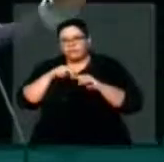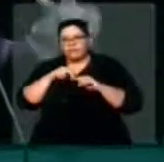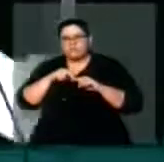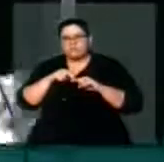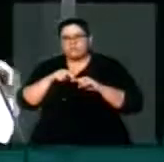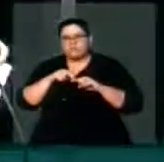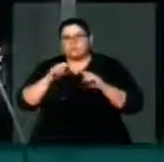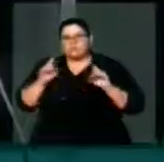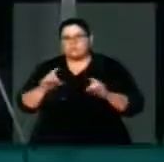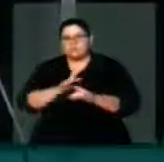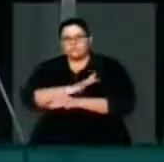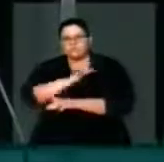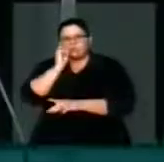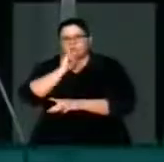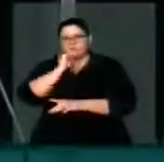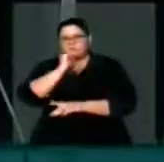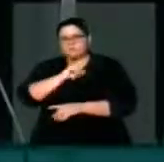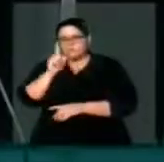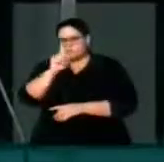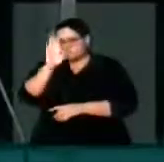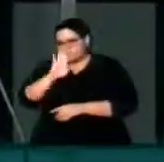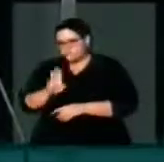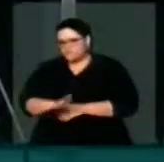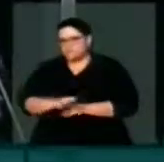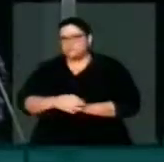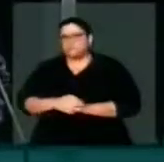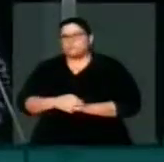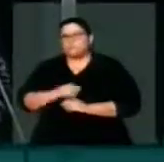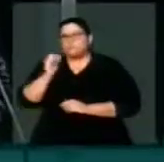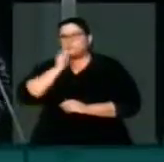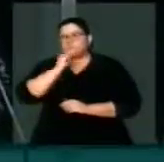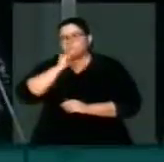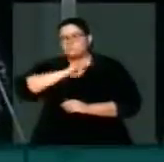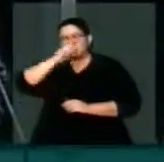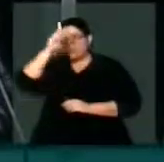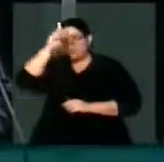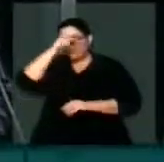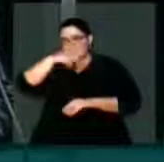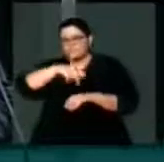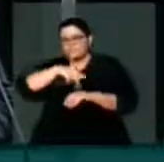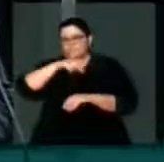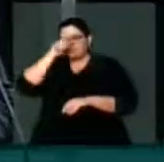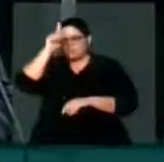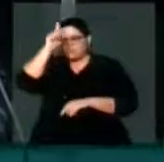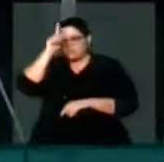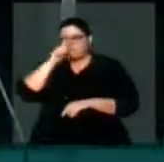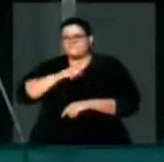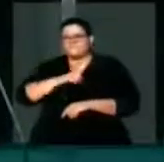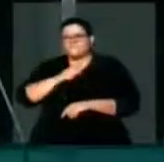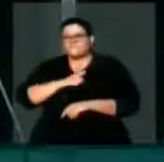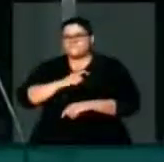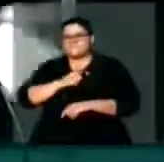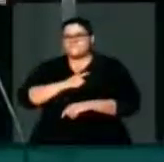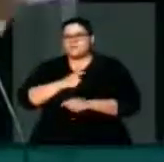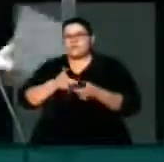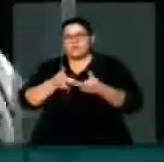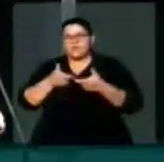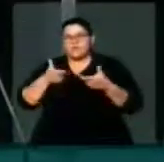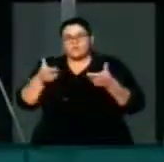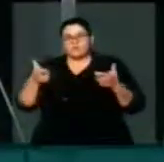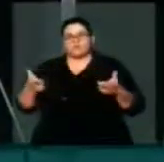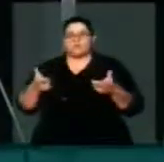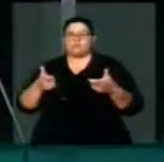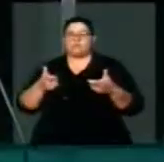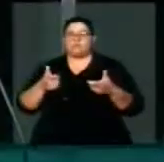eu vou concluir com um exemplo não brasileiro. A Alemanha, que tem a maior parte dos seus dias do ano na